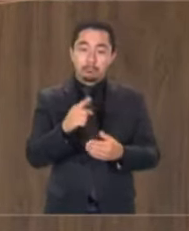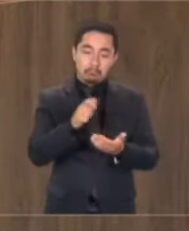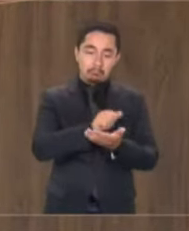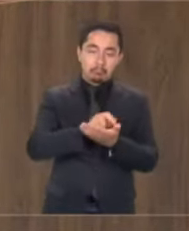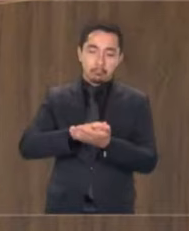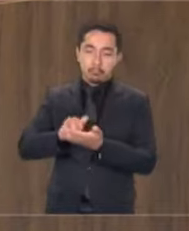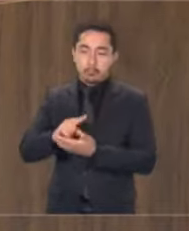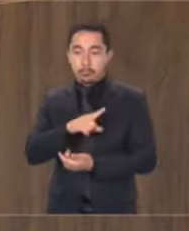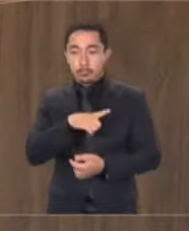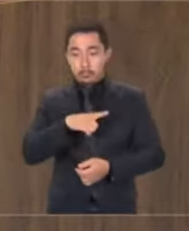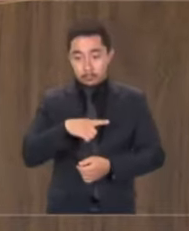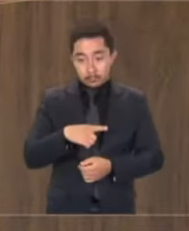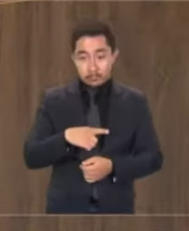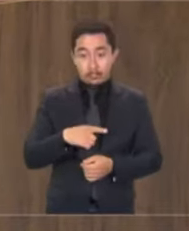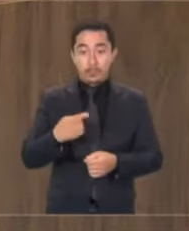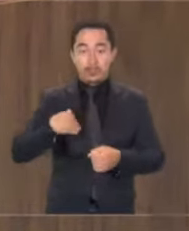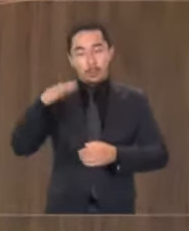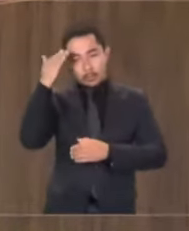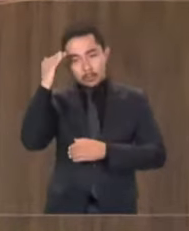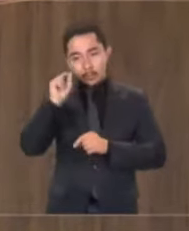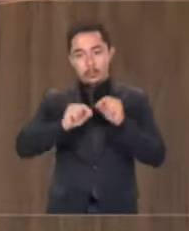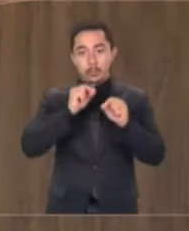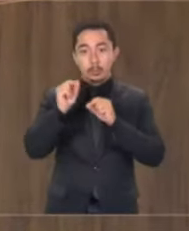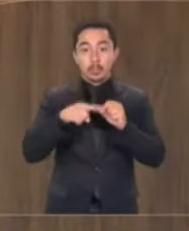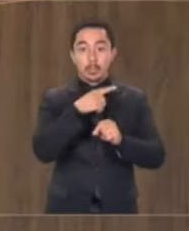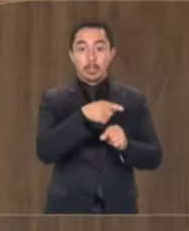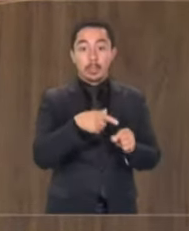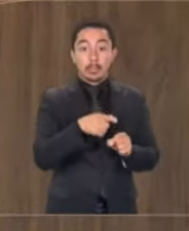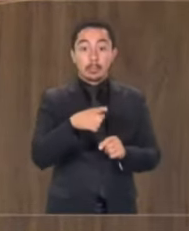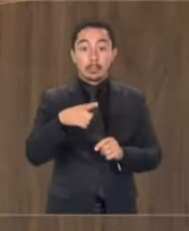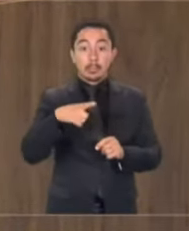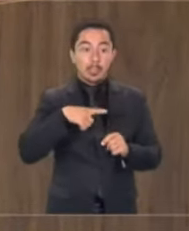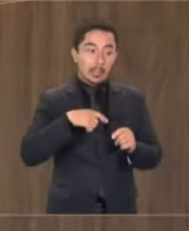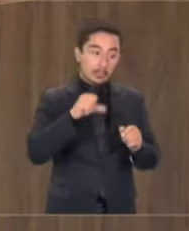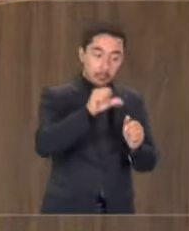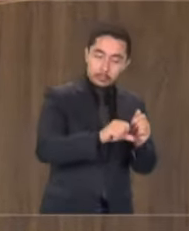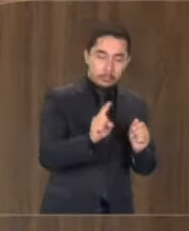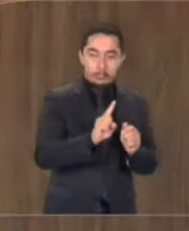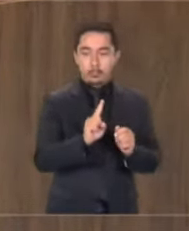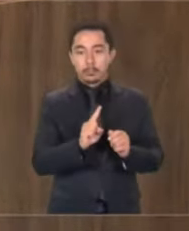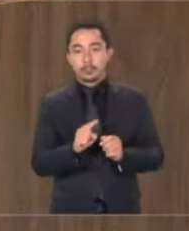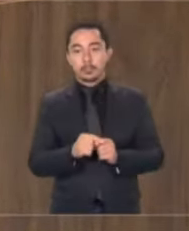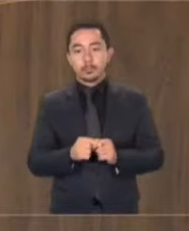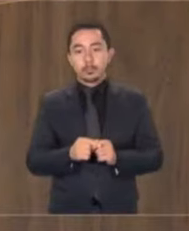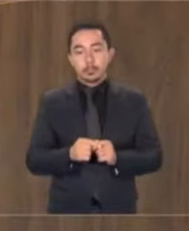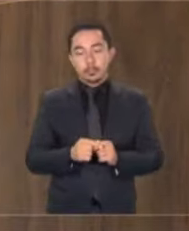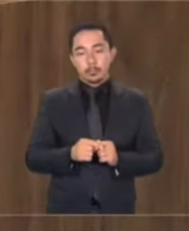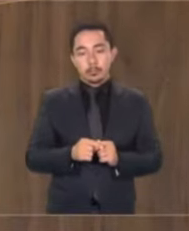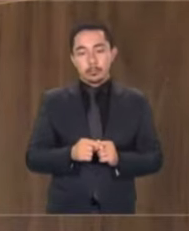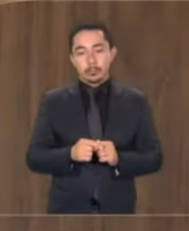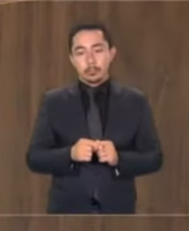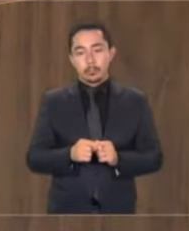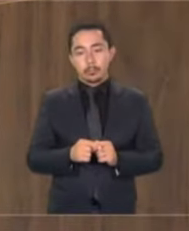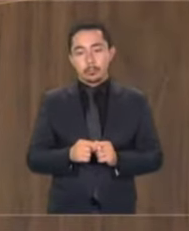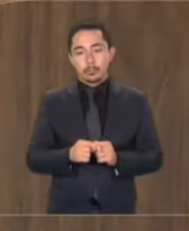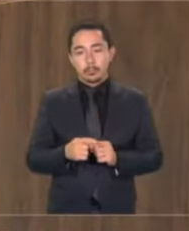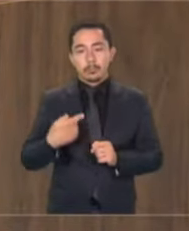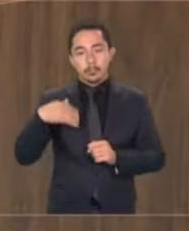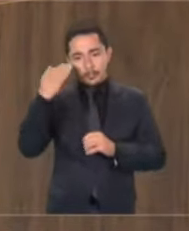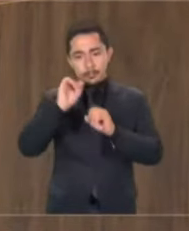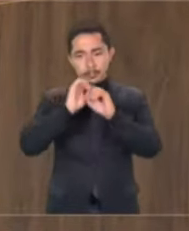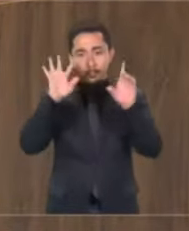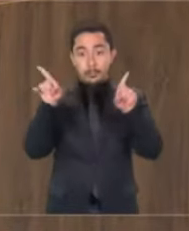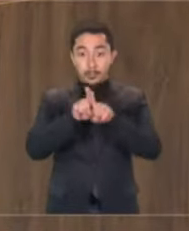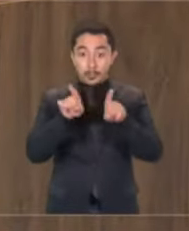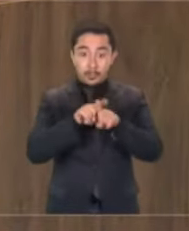agravante, portanto, entendi que não houve o conteúdo negativo, compreendi que aqui não haveria,